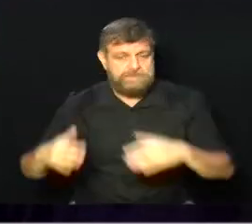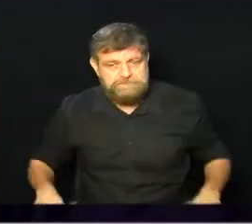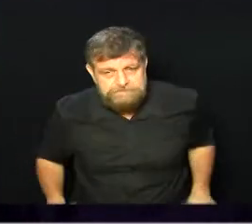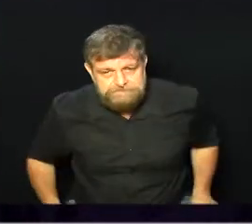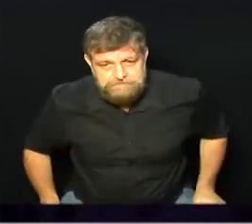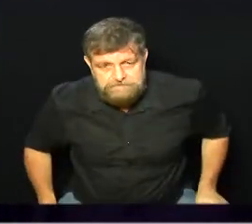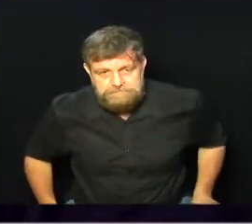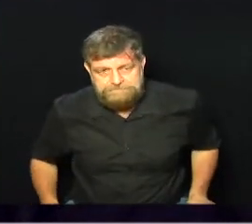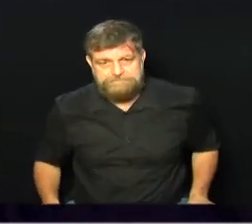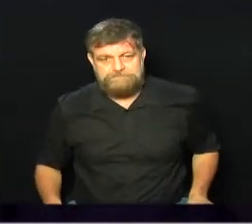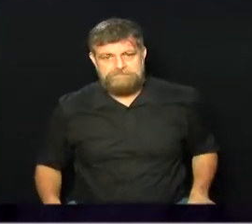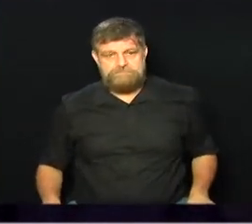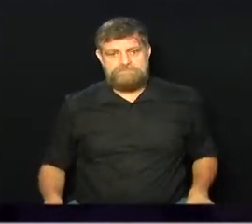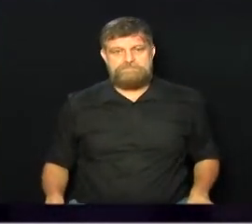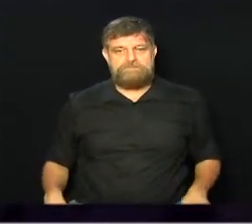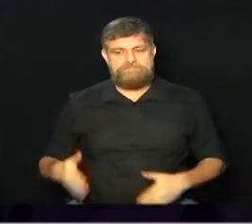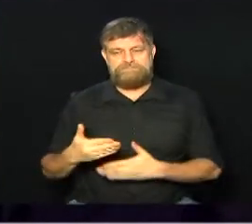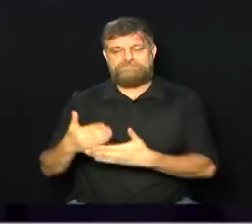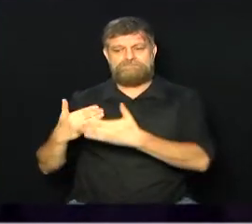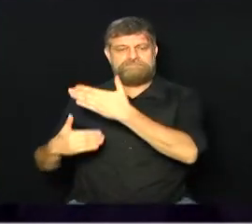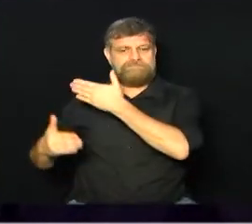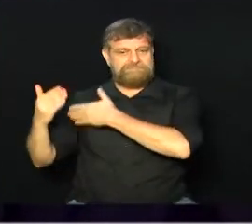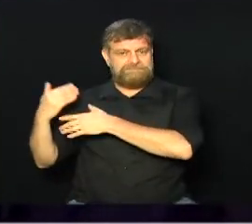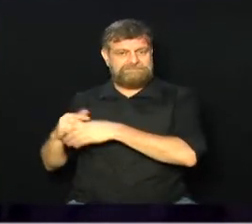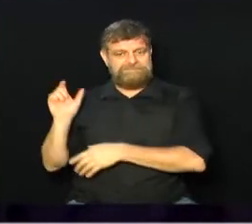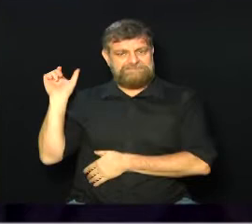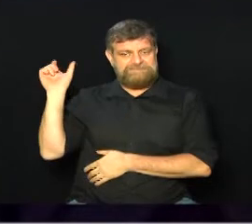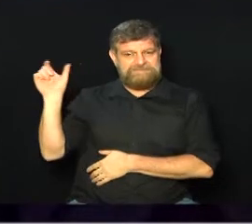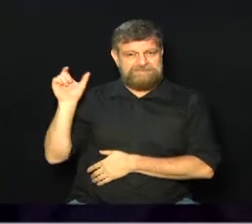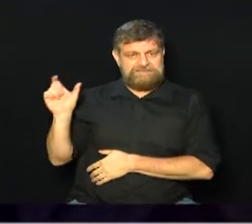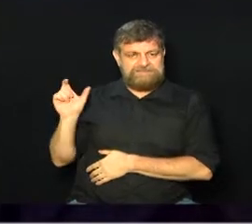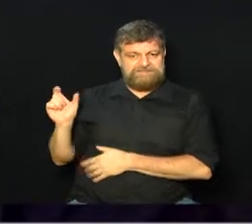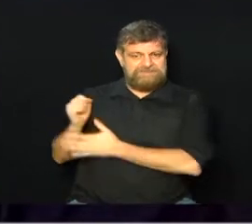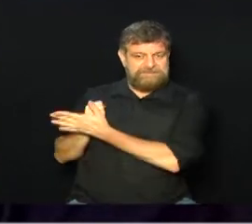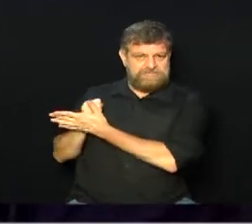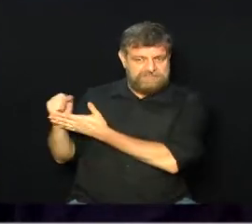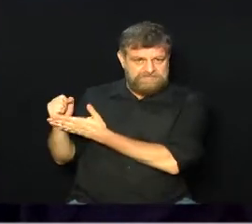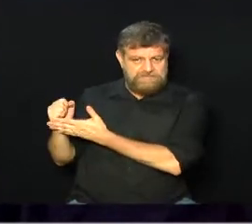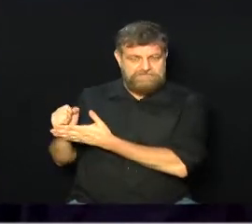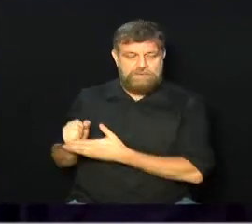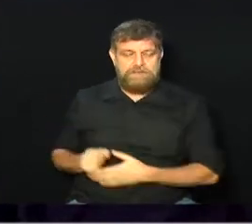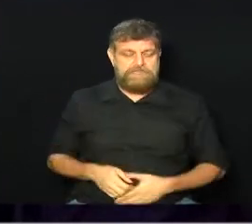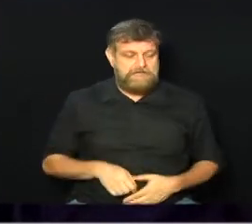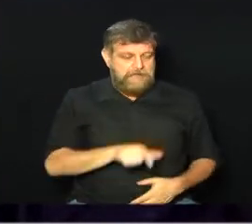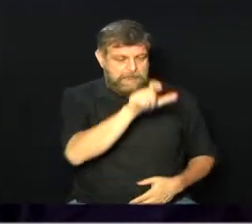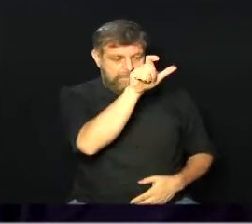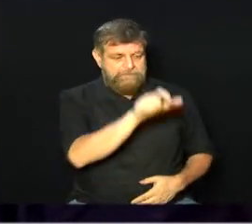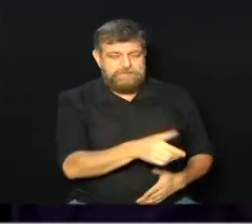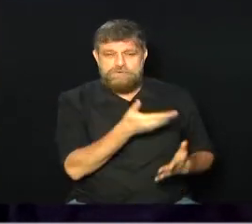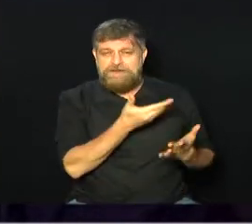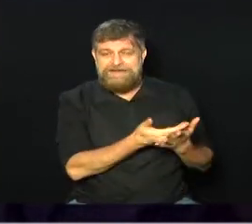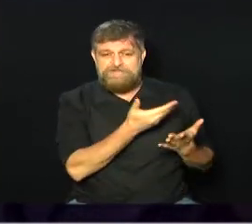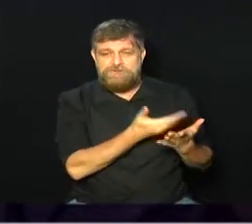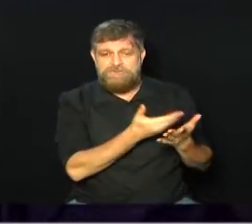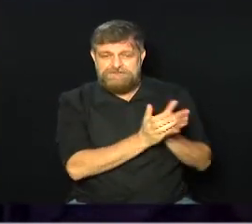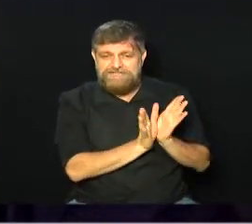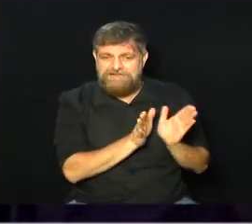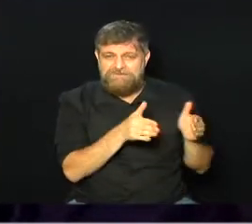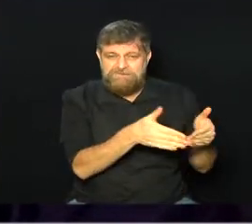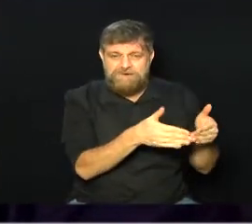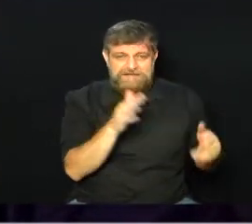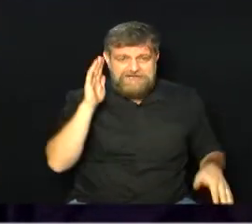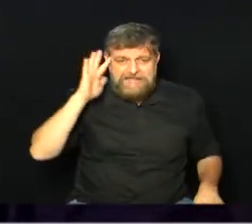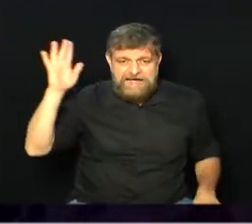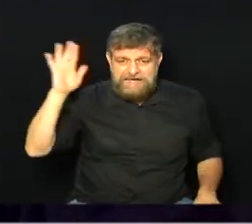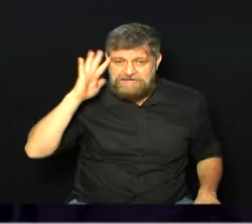vai ficando para trás essa parte boleirão, vai ficando para trás essa parte de só estudioso, porque futebol é